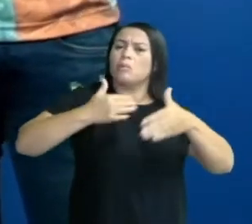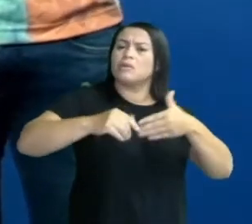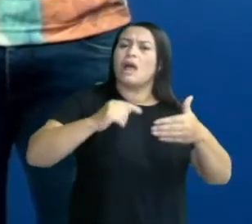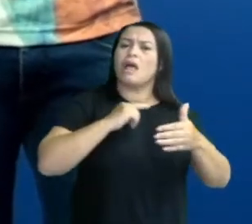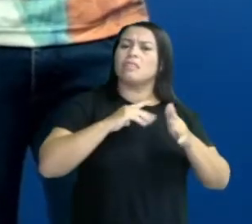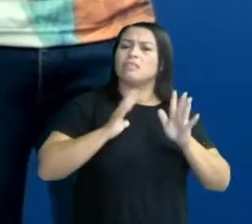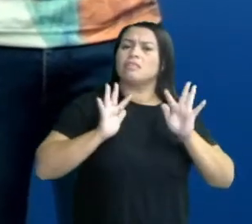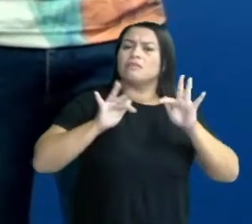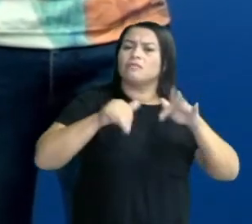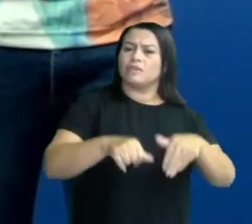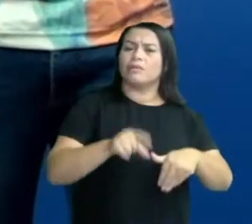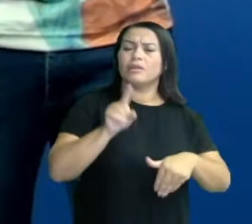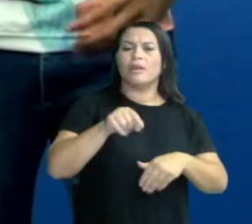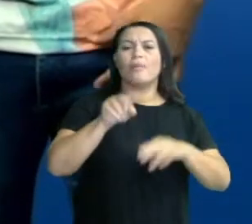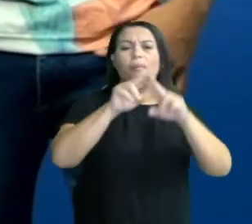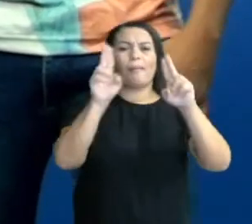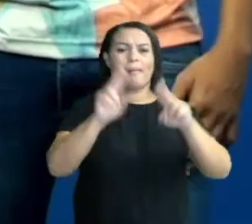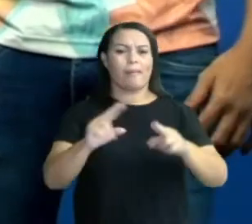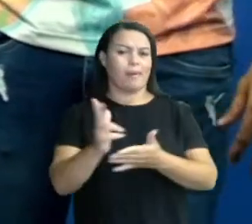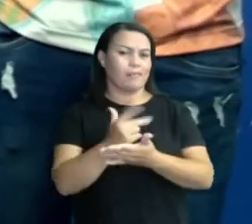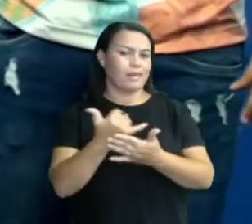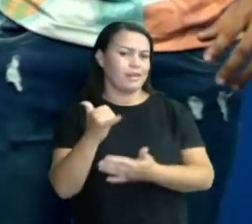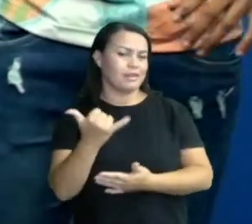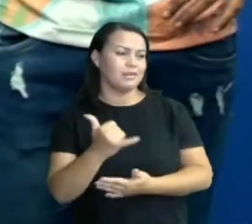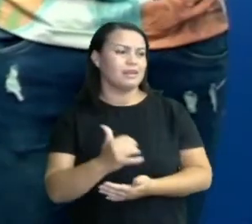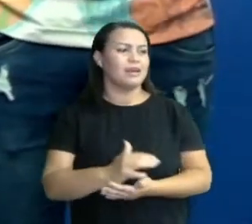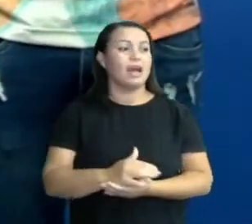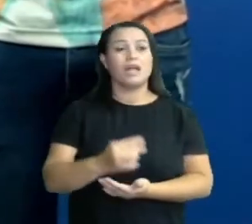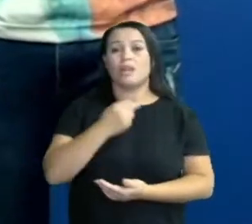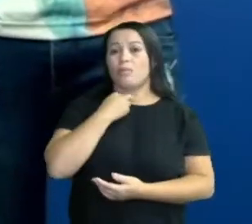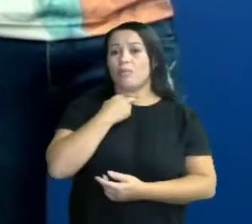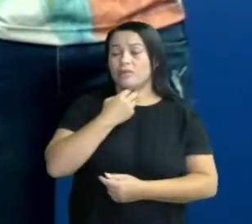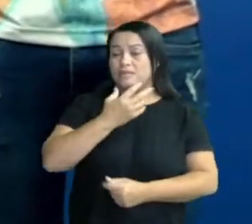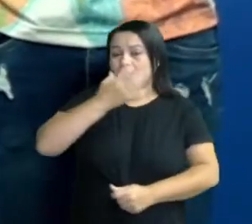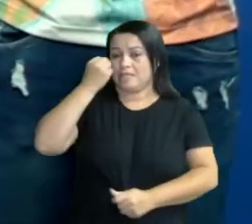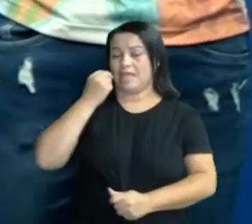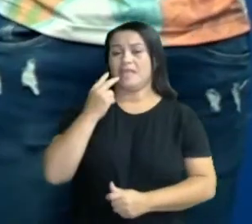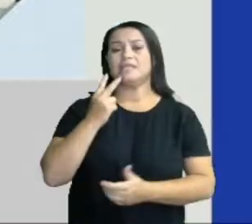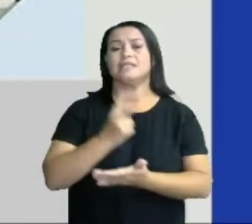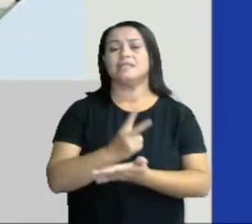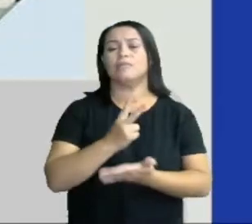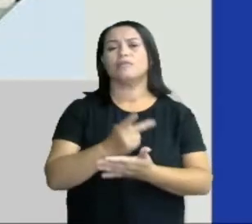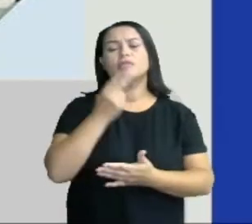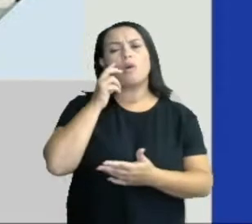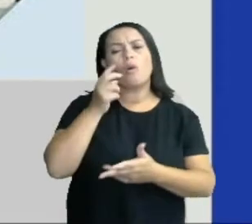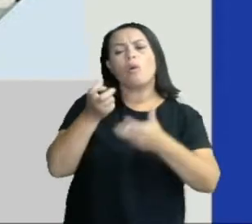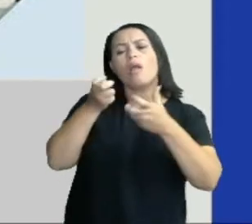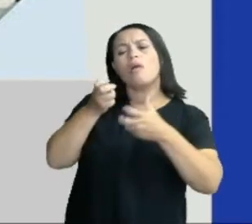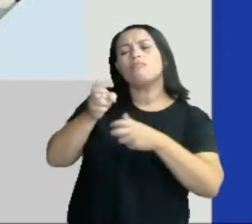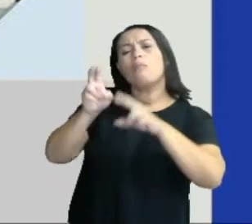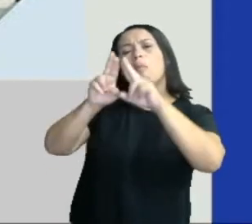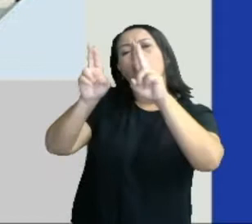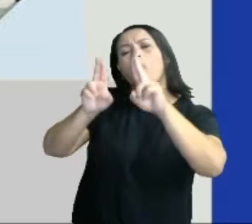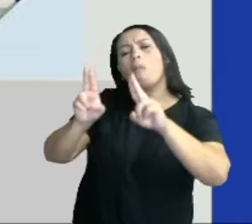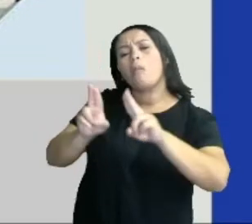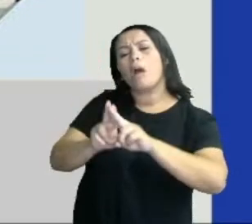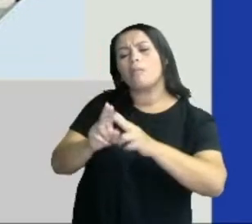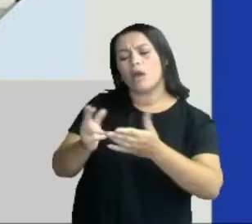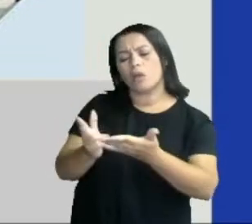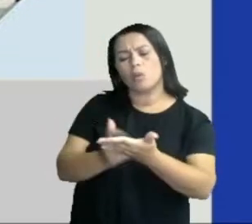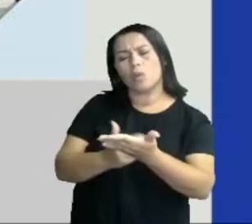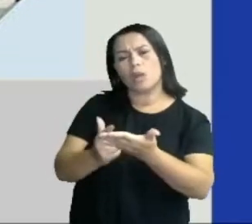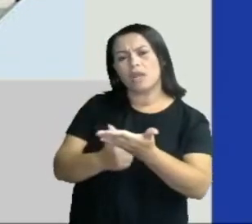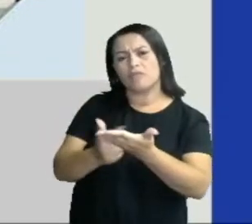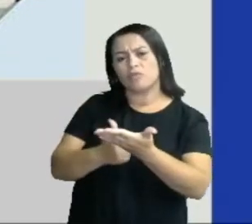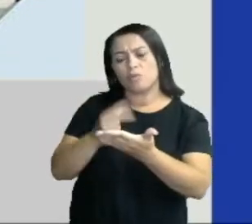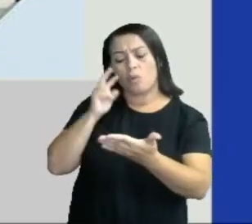produto final, que é o mapa, beleza? Então, não esquecer, toda vez que você olhar para um mapa, né, no seu livro,